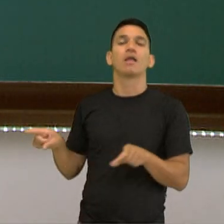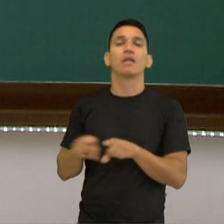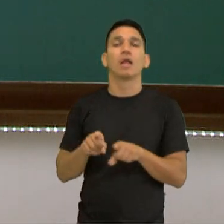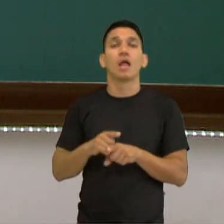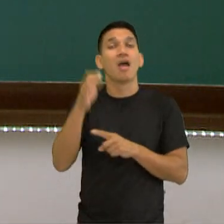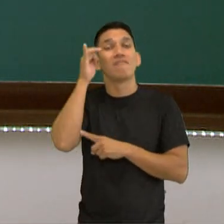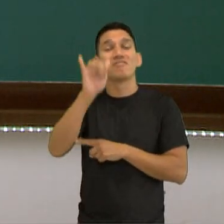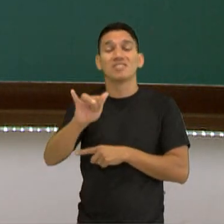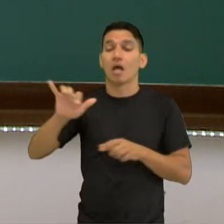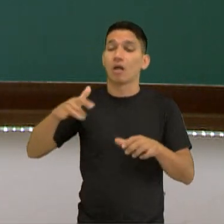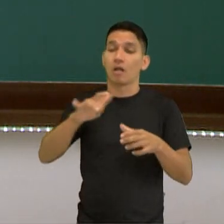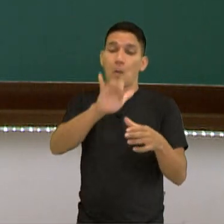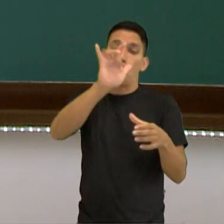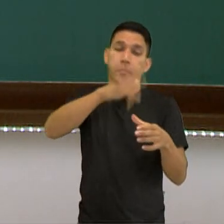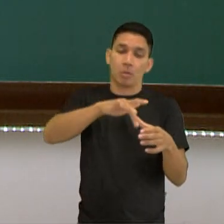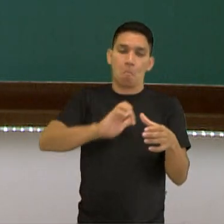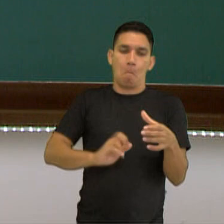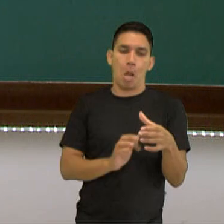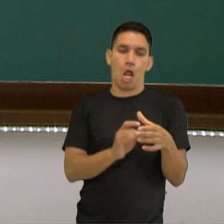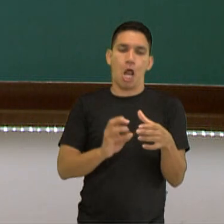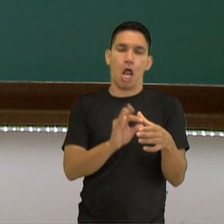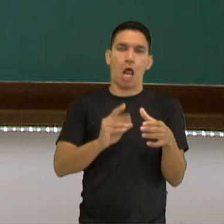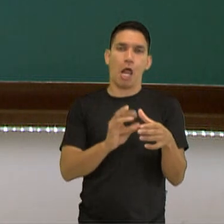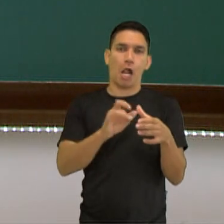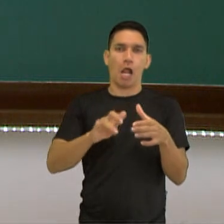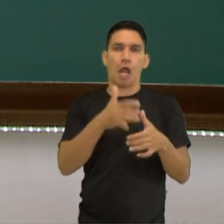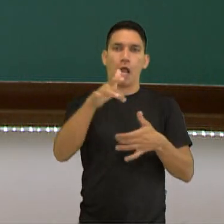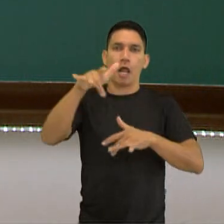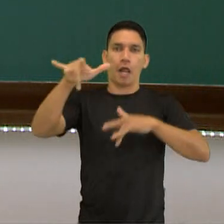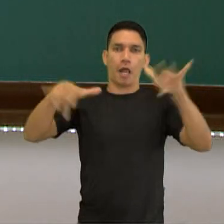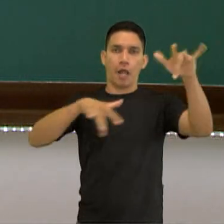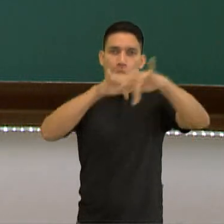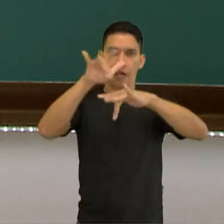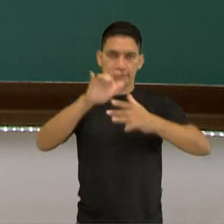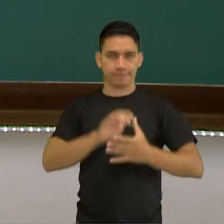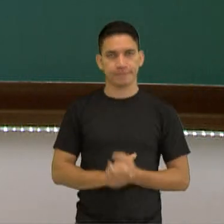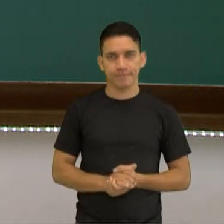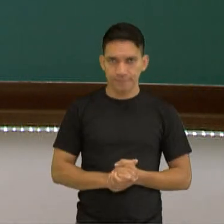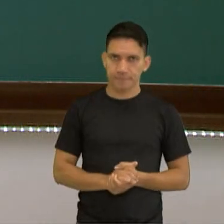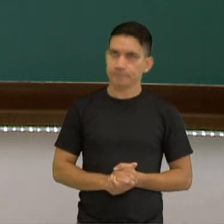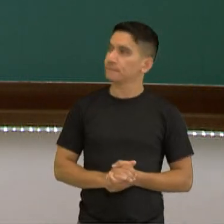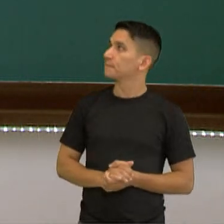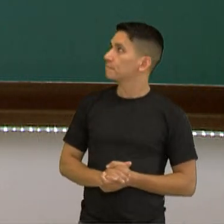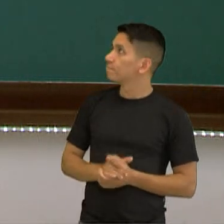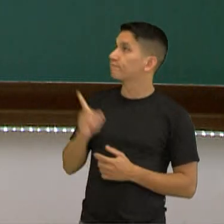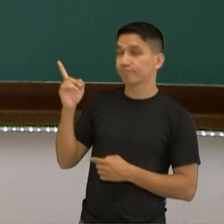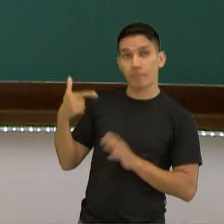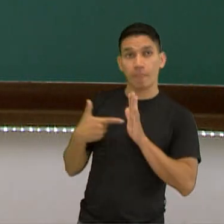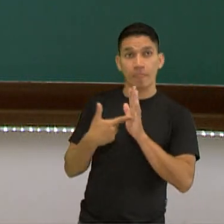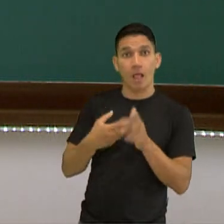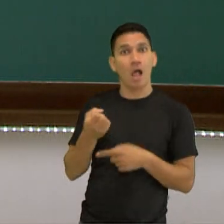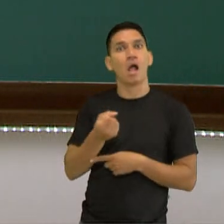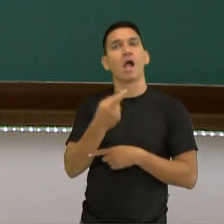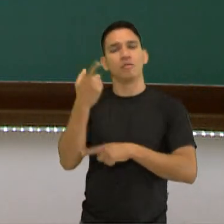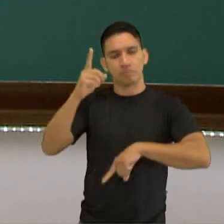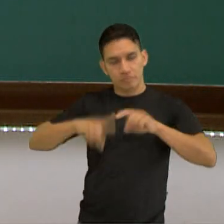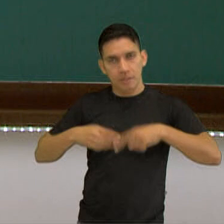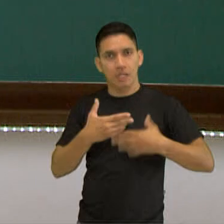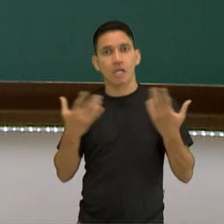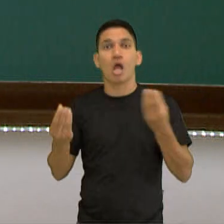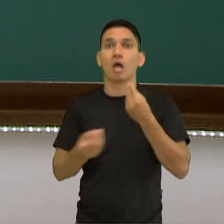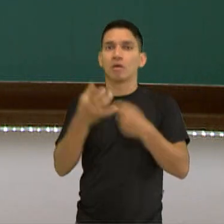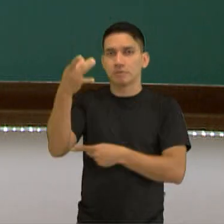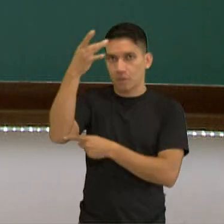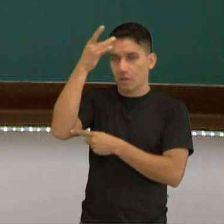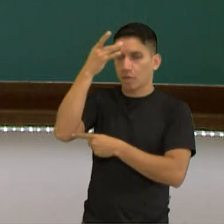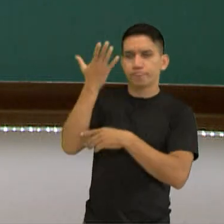seus ovinhos e as larvas se multiplicar. Aqui a gente tem bastante material de